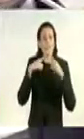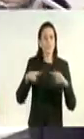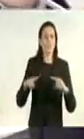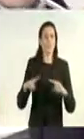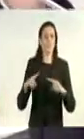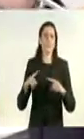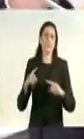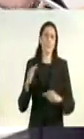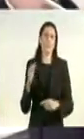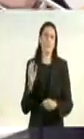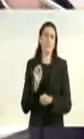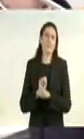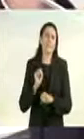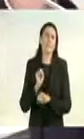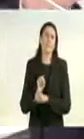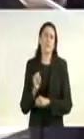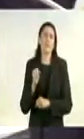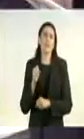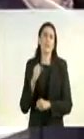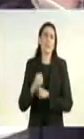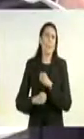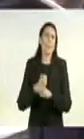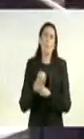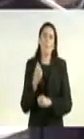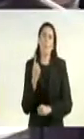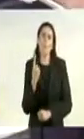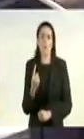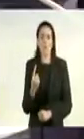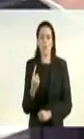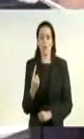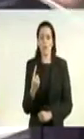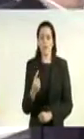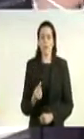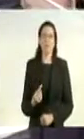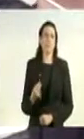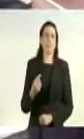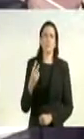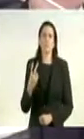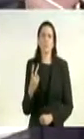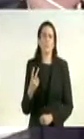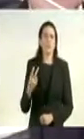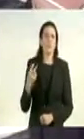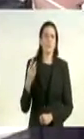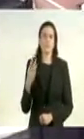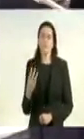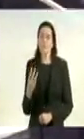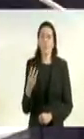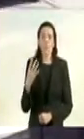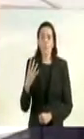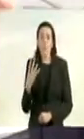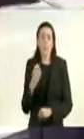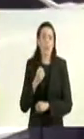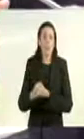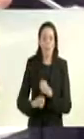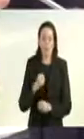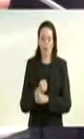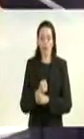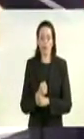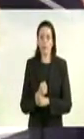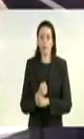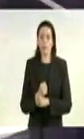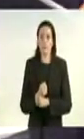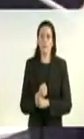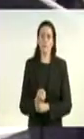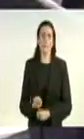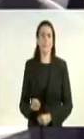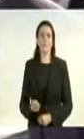atos deliberativos dessa comissão depois de 1 ano, 2 anos, 3 anos, 4 anos de governo. Então, eu estou acusando isso agora. Muito